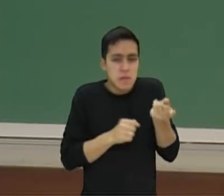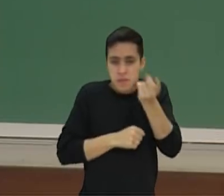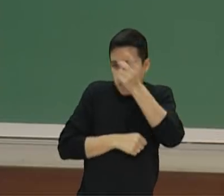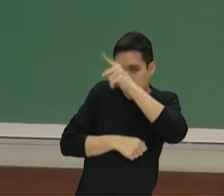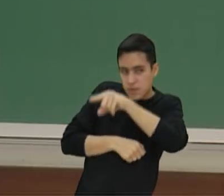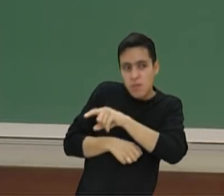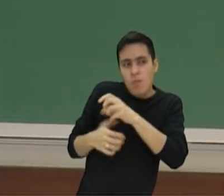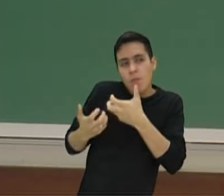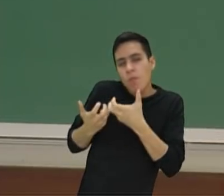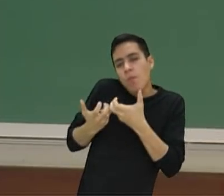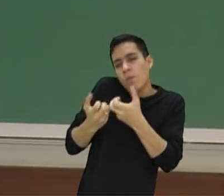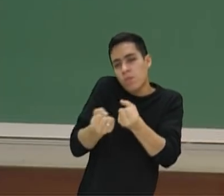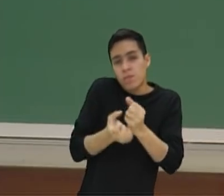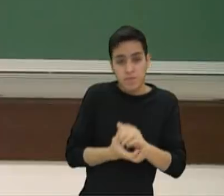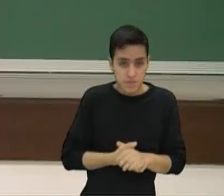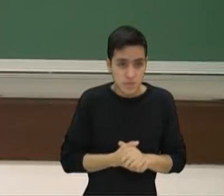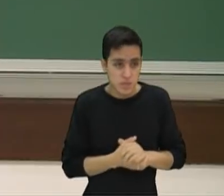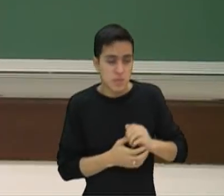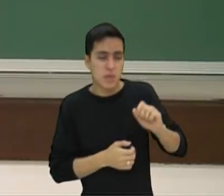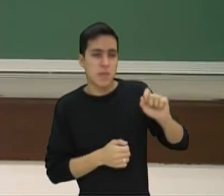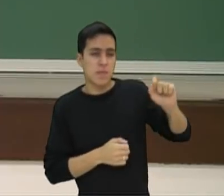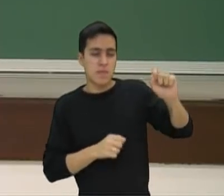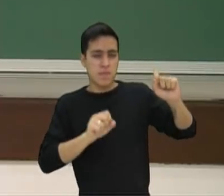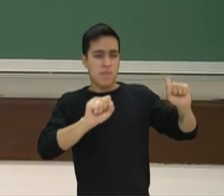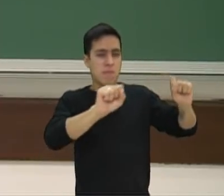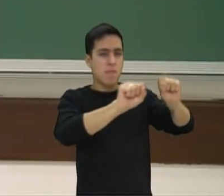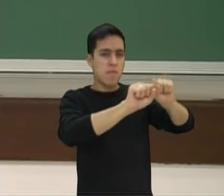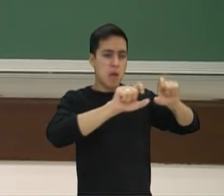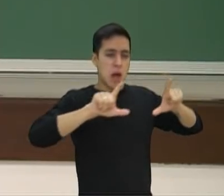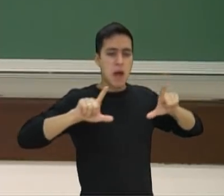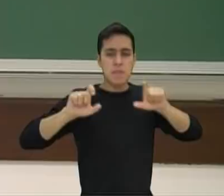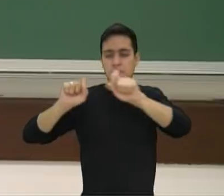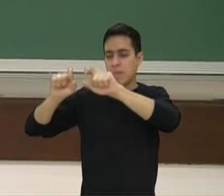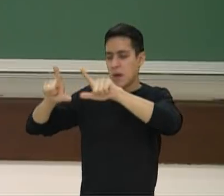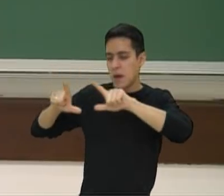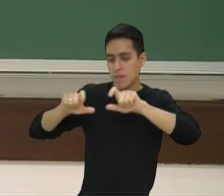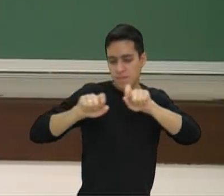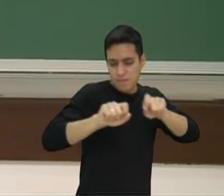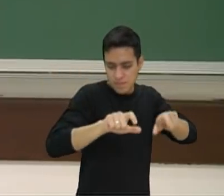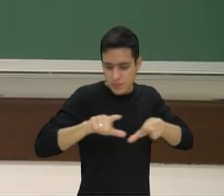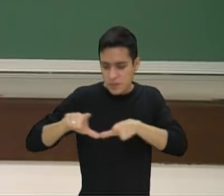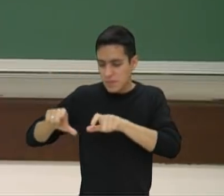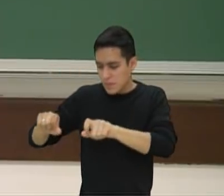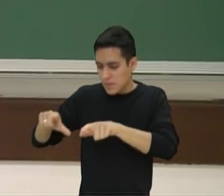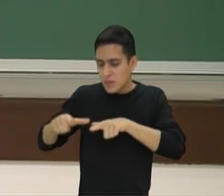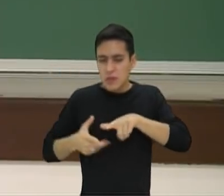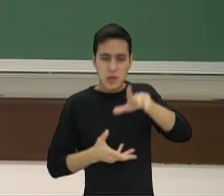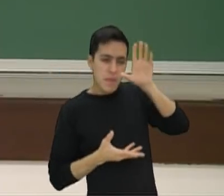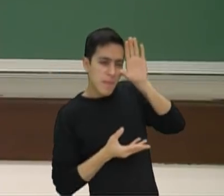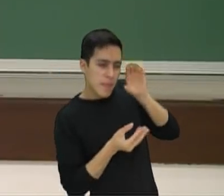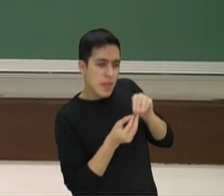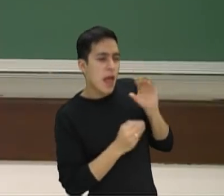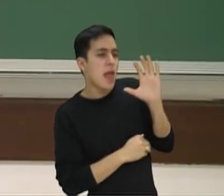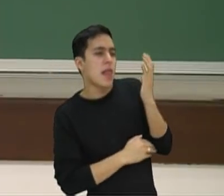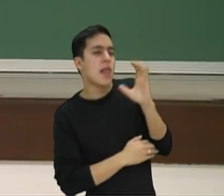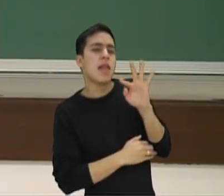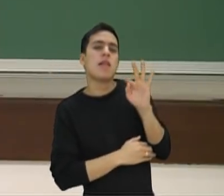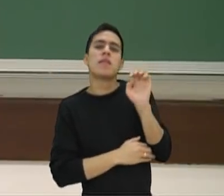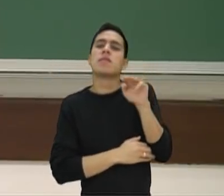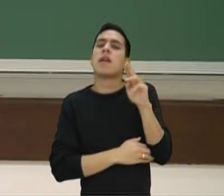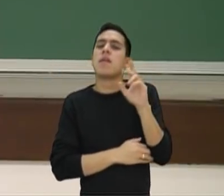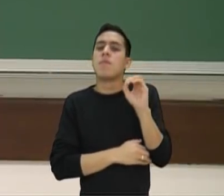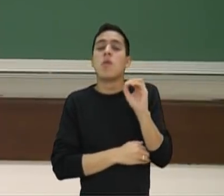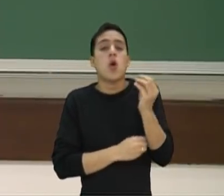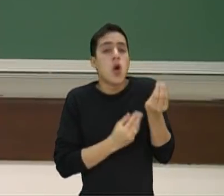seca. Então, essas imagens é para que vocês entendam e ilustrem o que é tempo, é como está